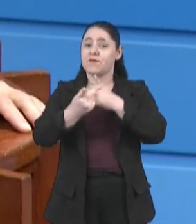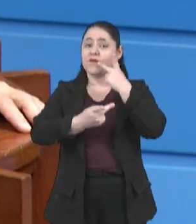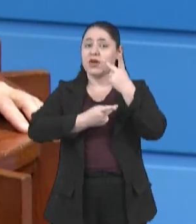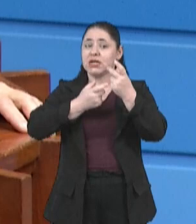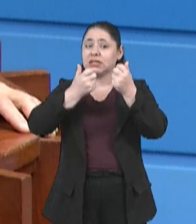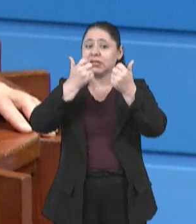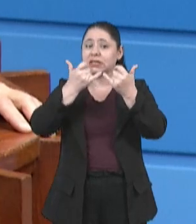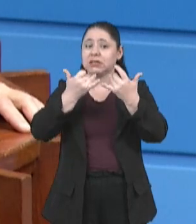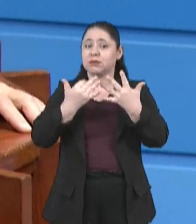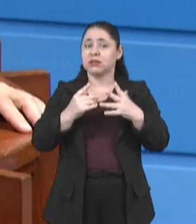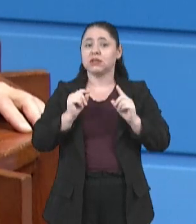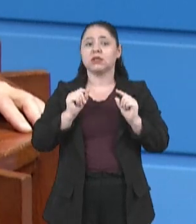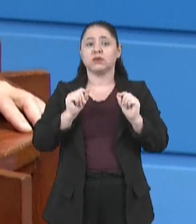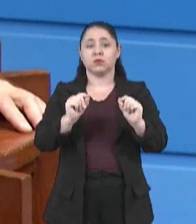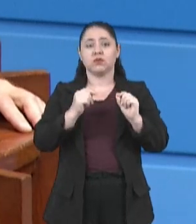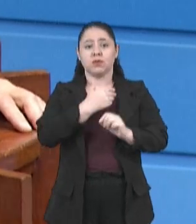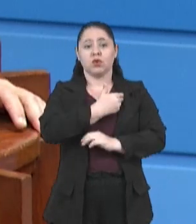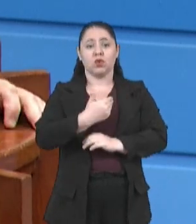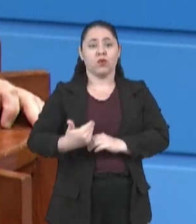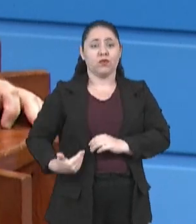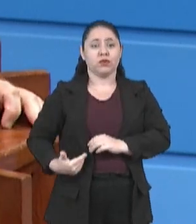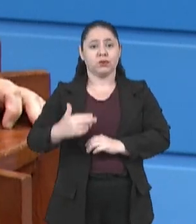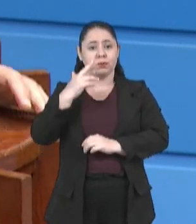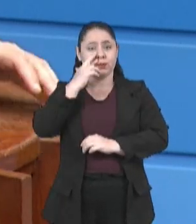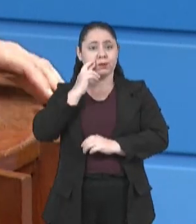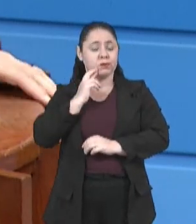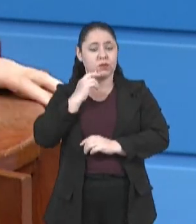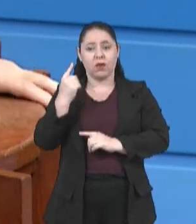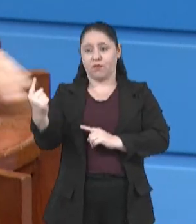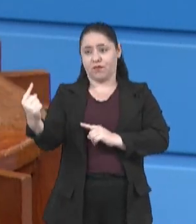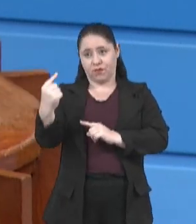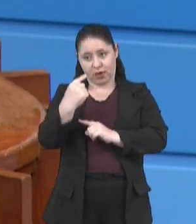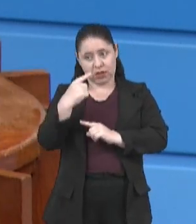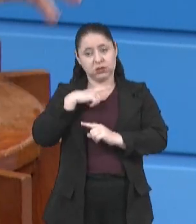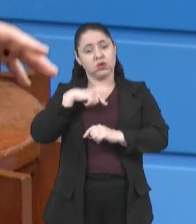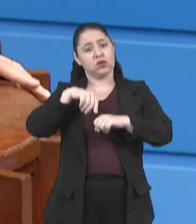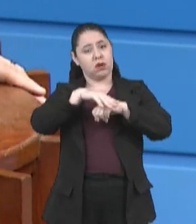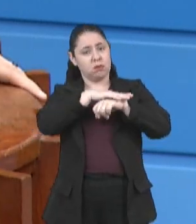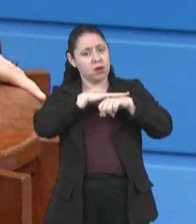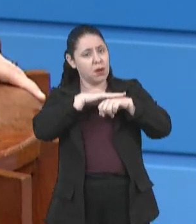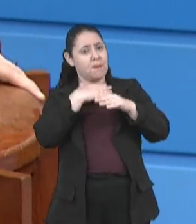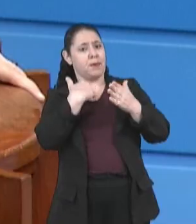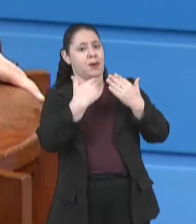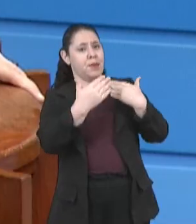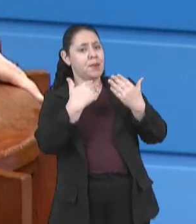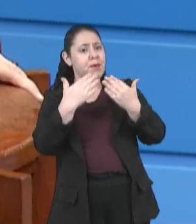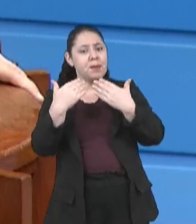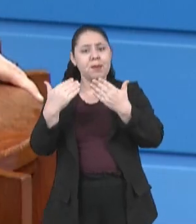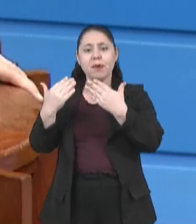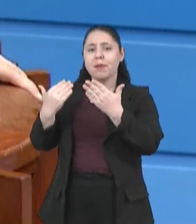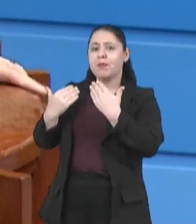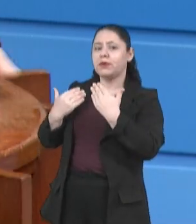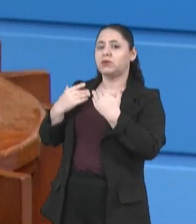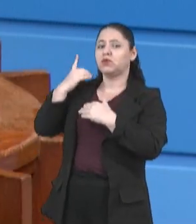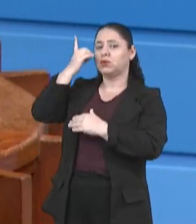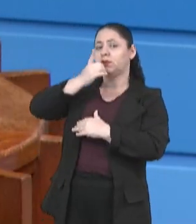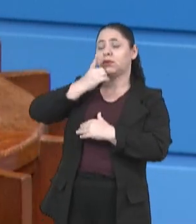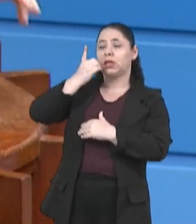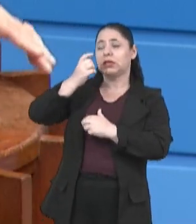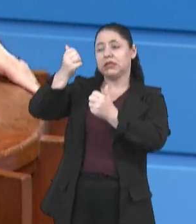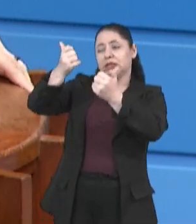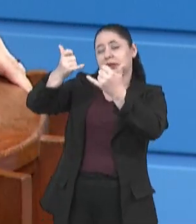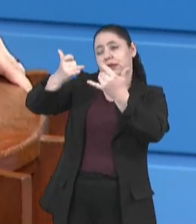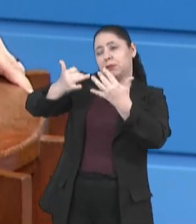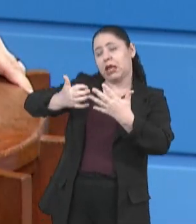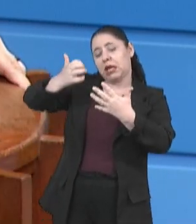dizer que o governador Eduardo Riedel esteve aqui na Assembleia conversando com os deputados e, segundo